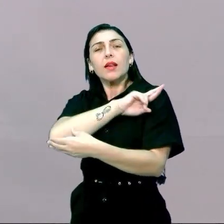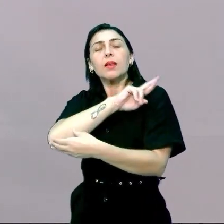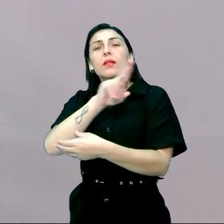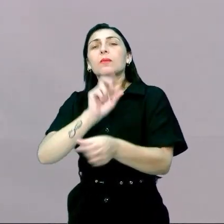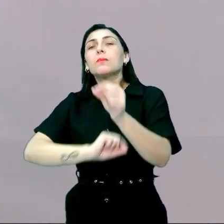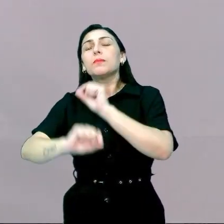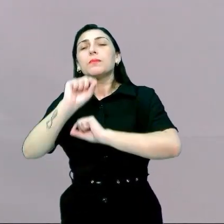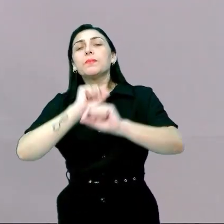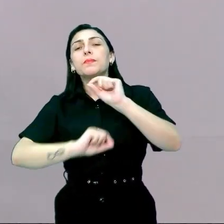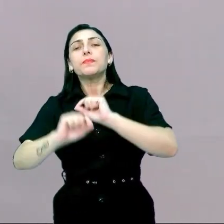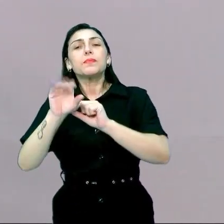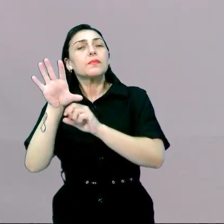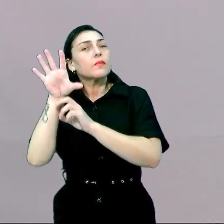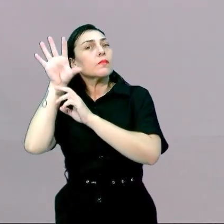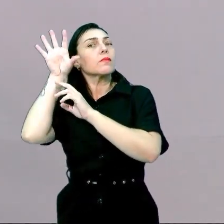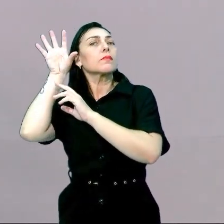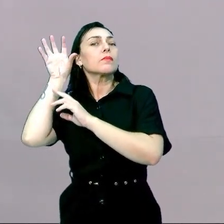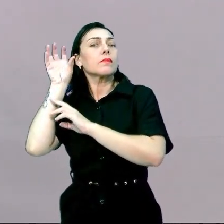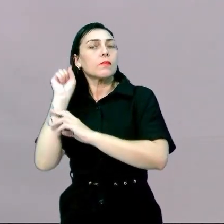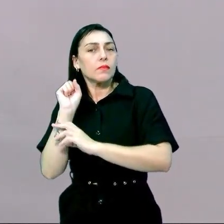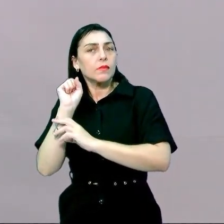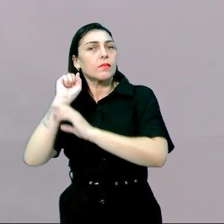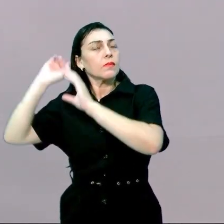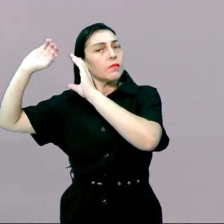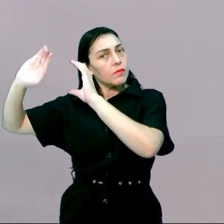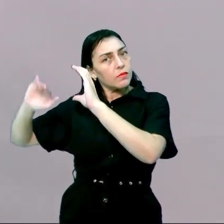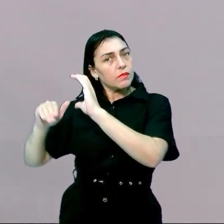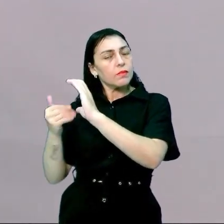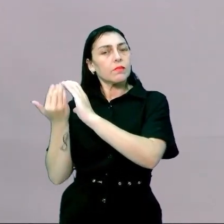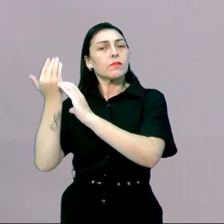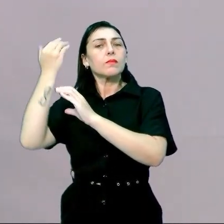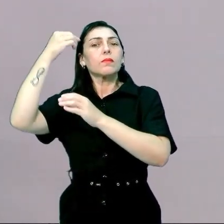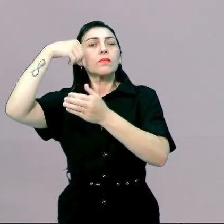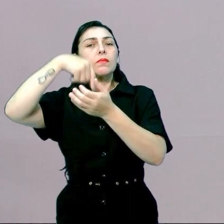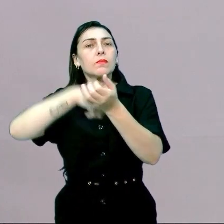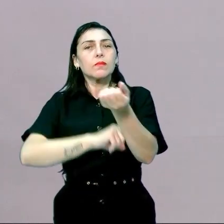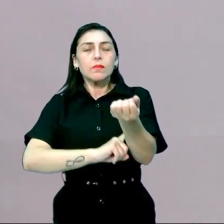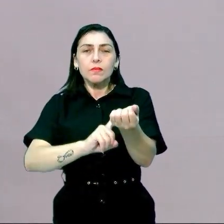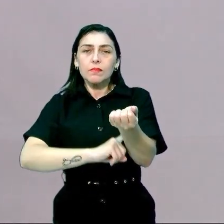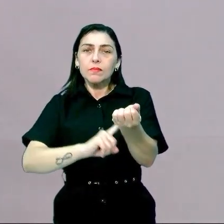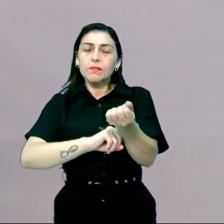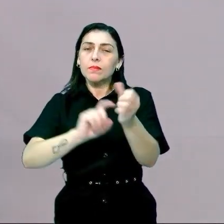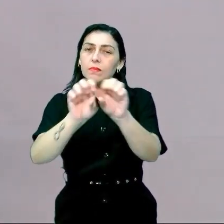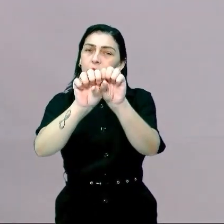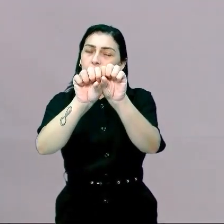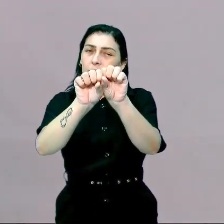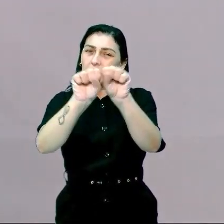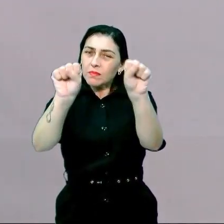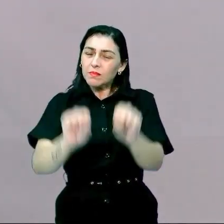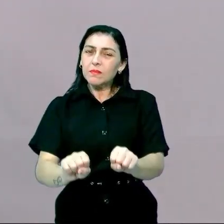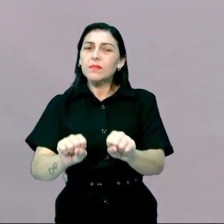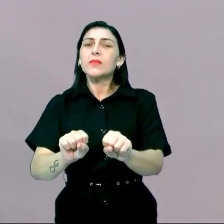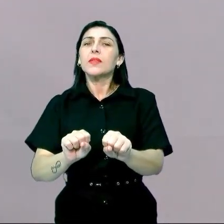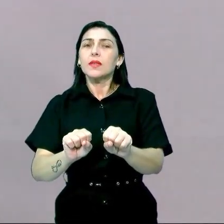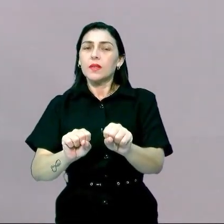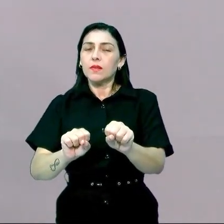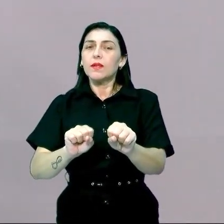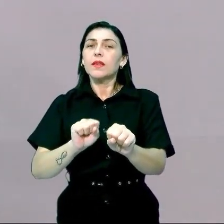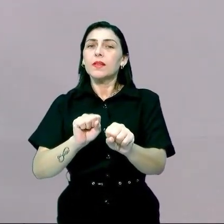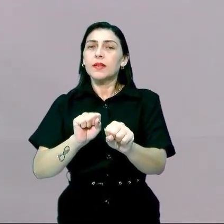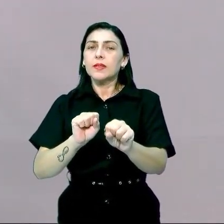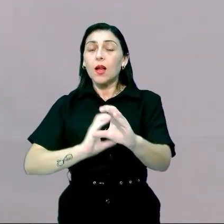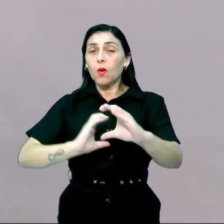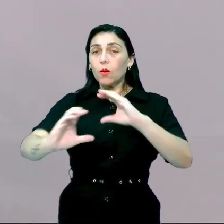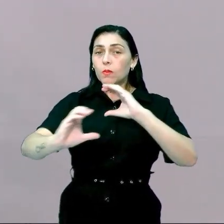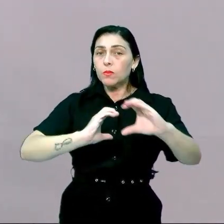responsável pela audição e manda essa informação para o sistema nervoso central. É ele que faz essa conversão